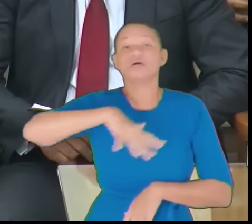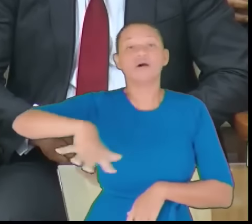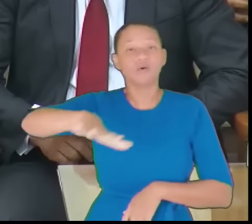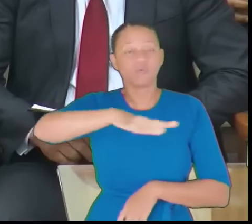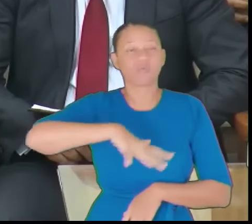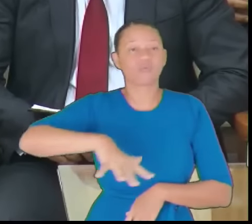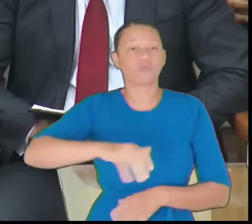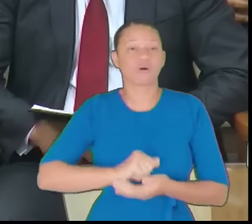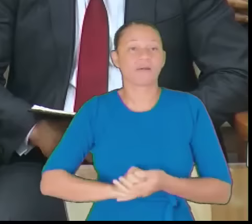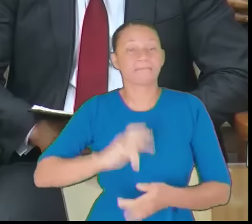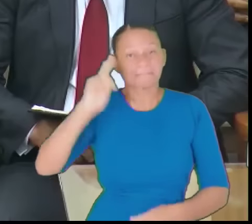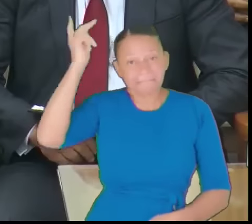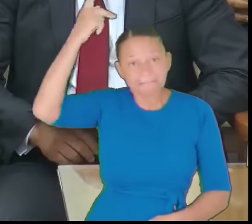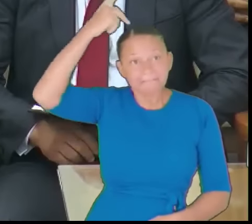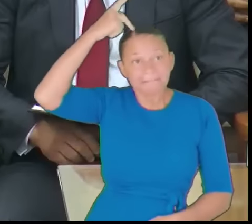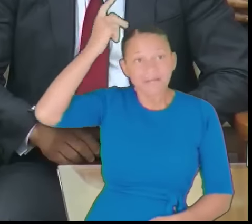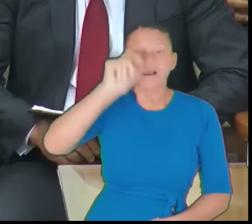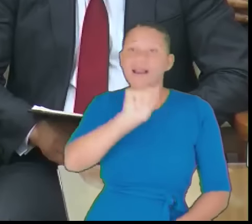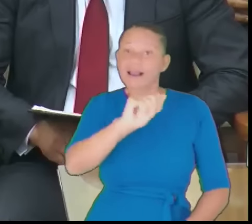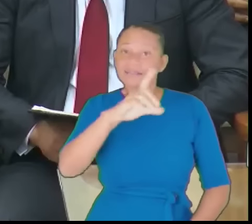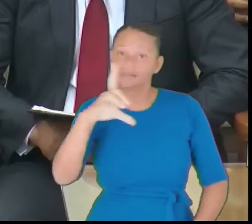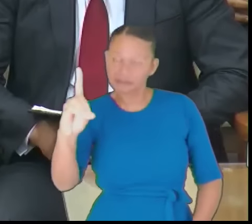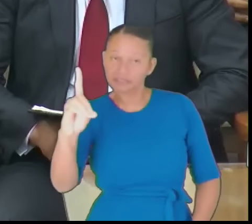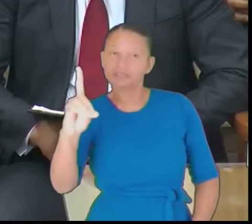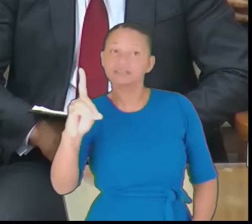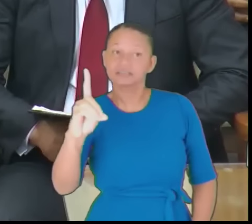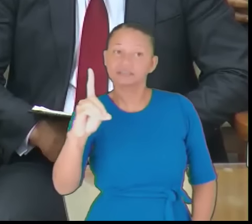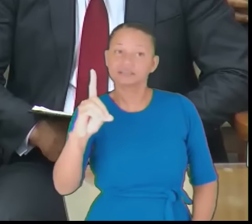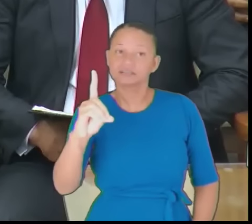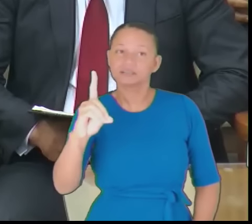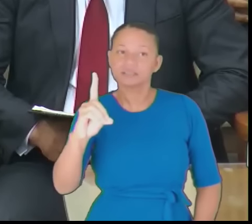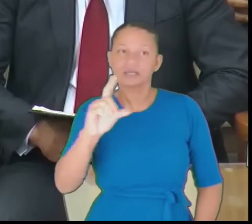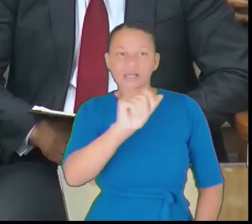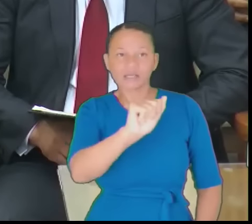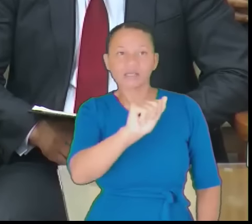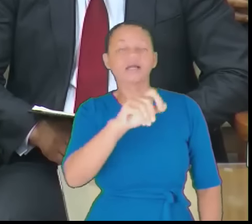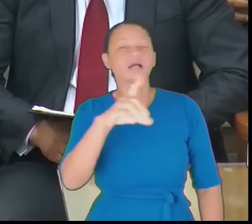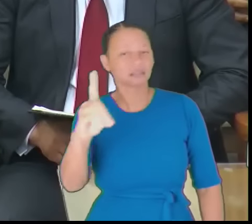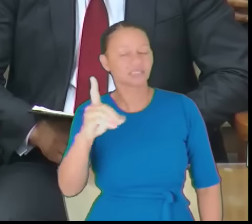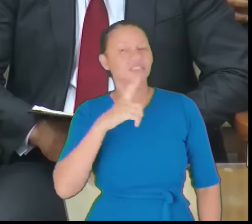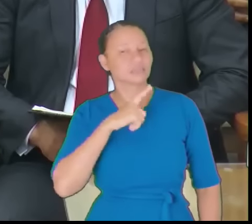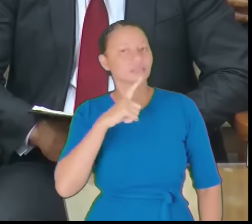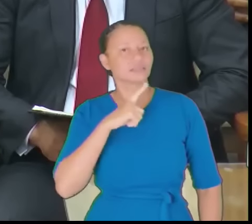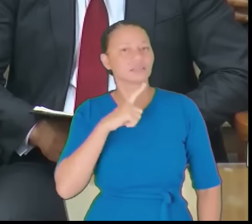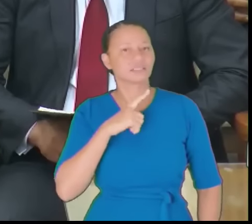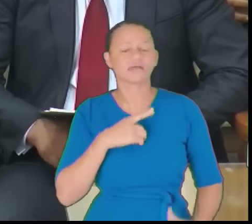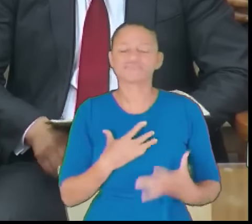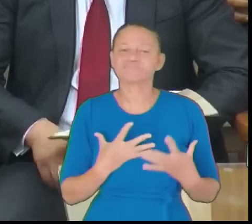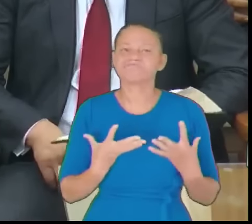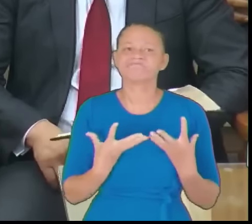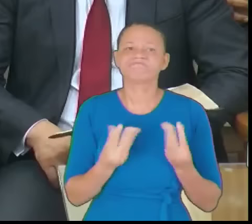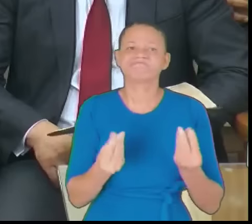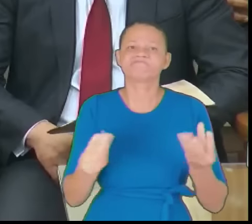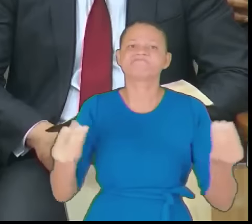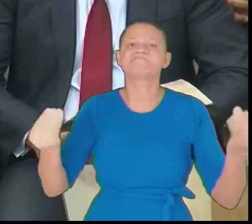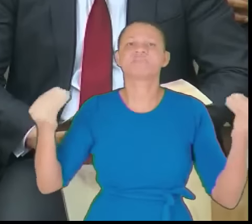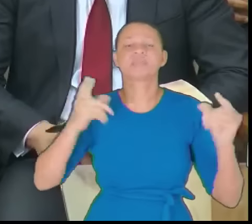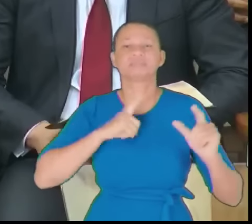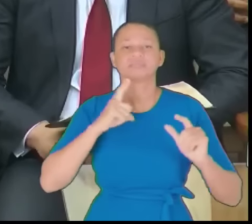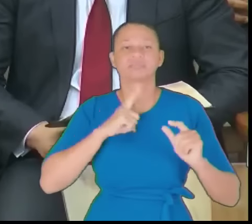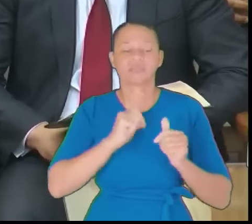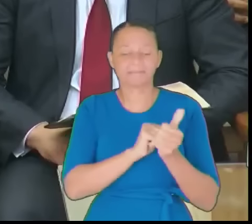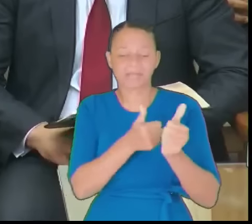lugares... Pentecostais, assembleias, igrejas com o nome de Assembleia de Deus também. Muitas estão apostatando, mas não